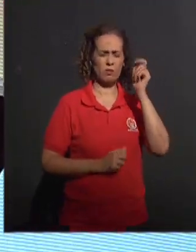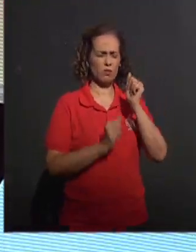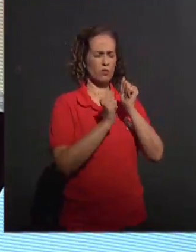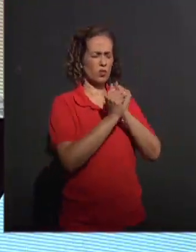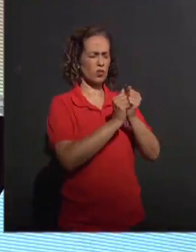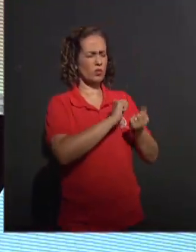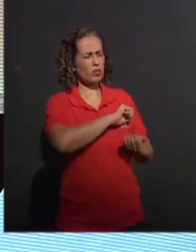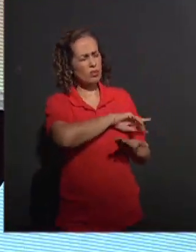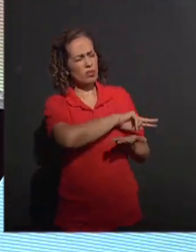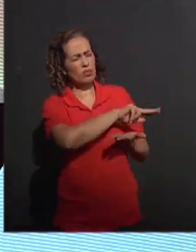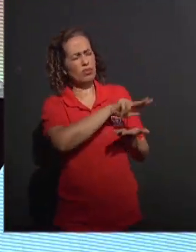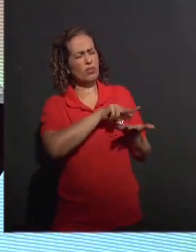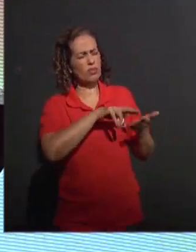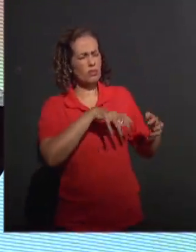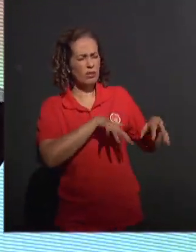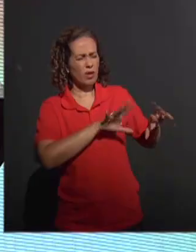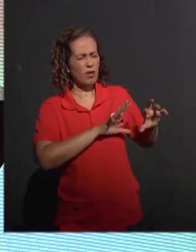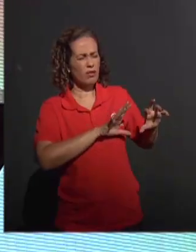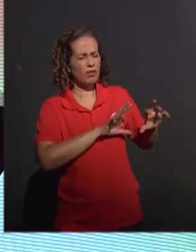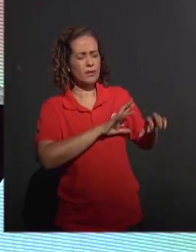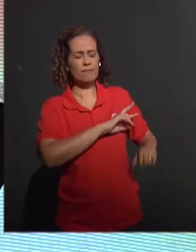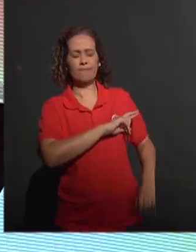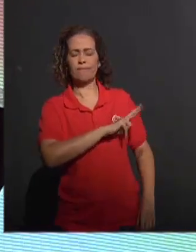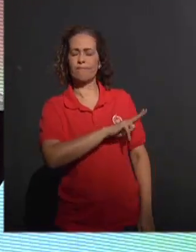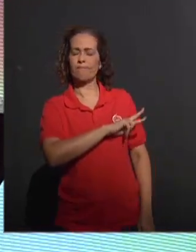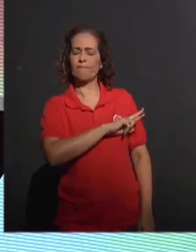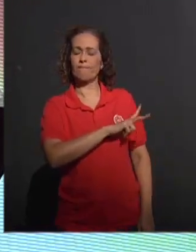o trono é teu, Senhor.